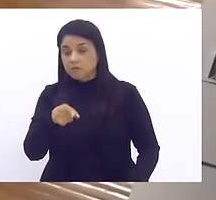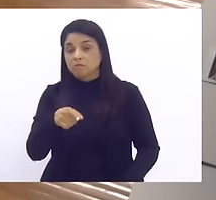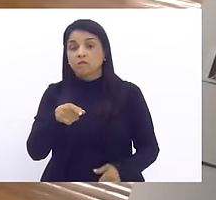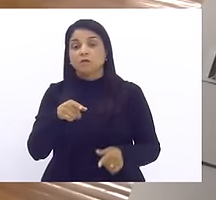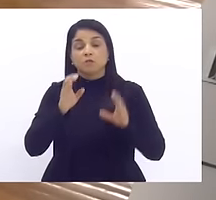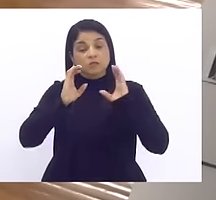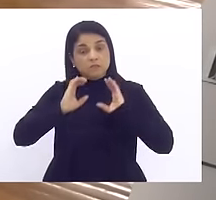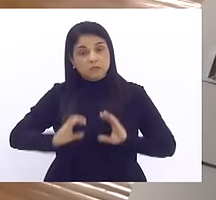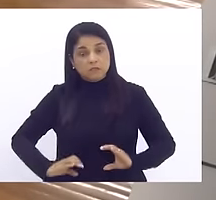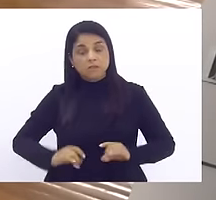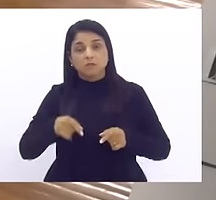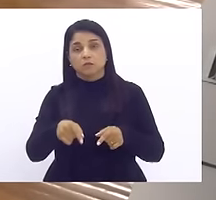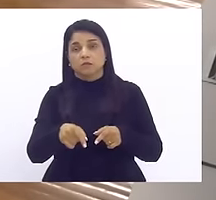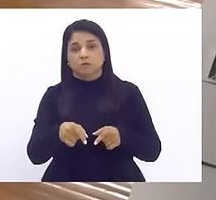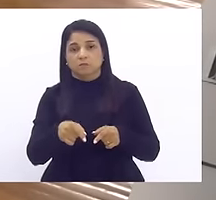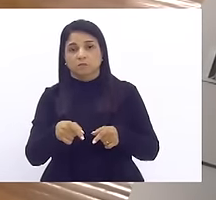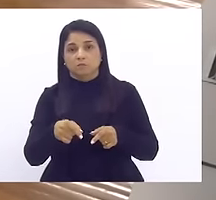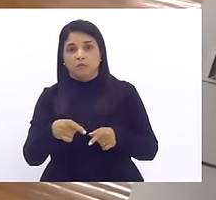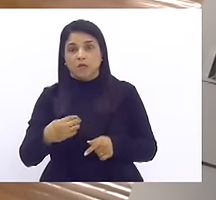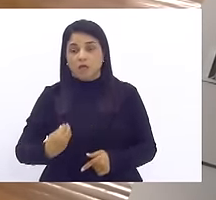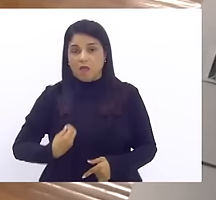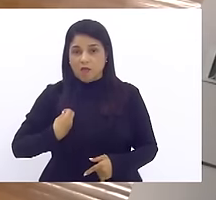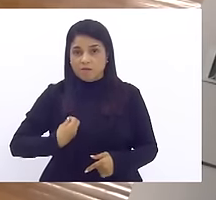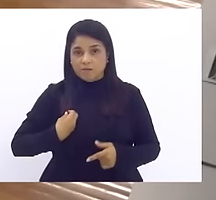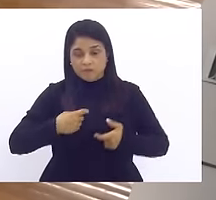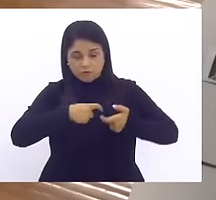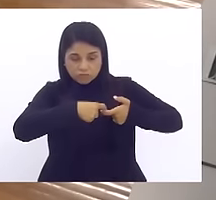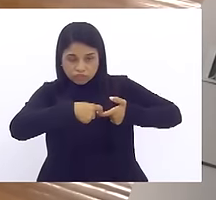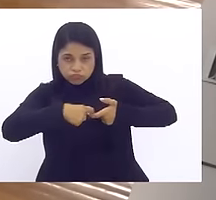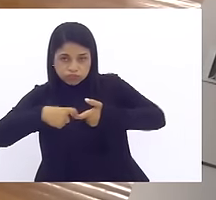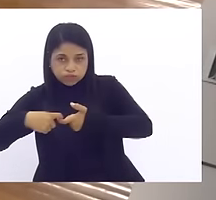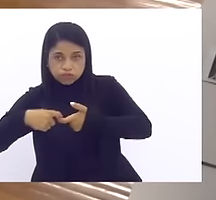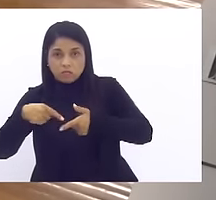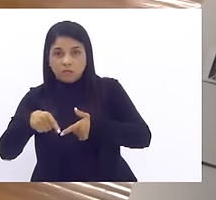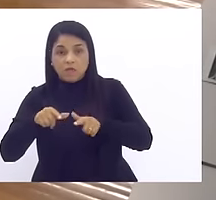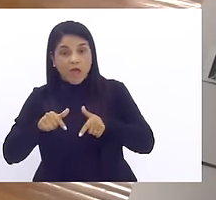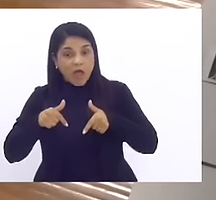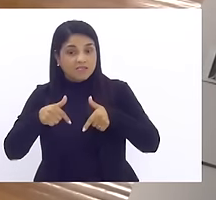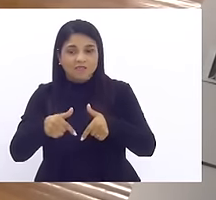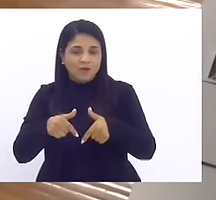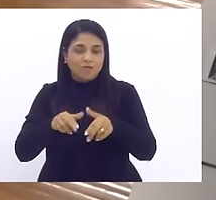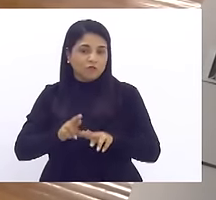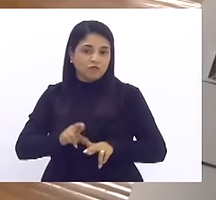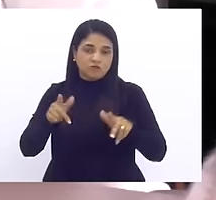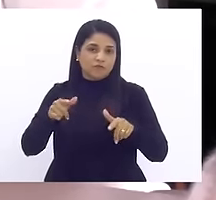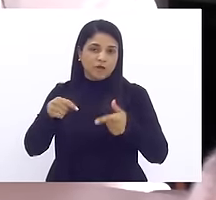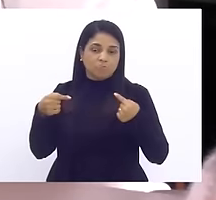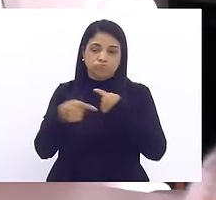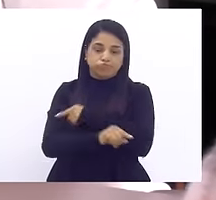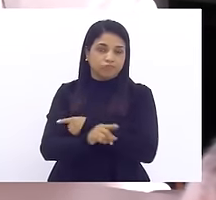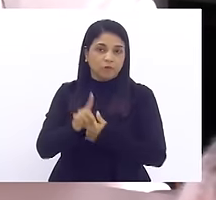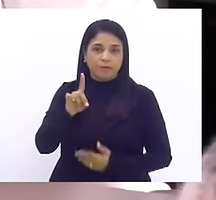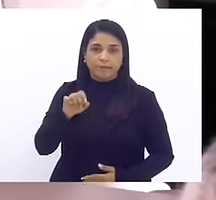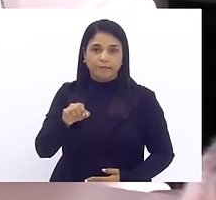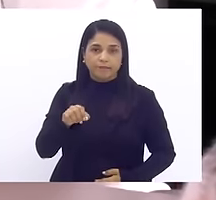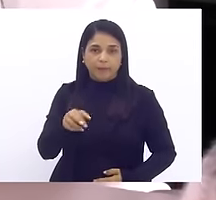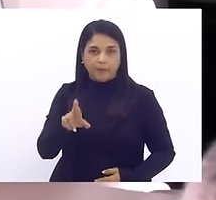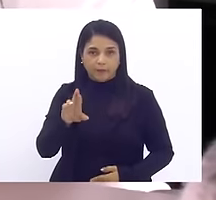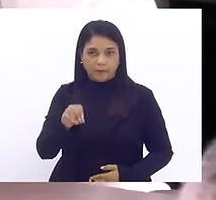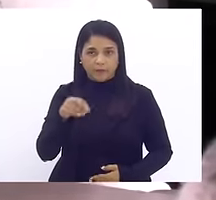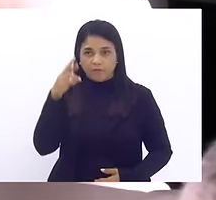cidadãos com questões à Vida em ato de remoção de ação que não foi dentro fiscalização que não foi